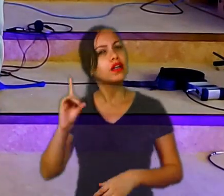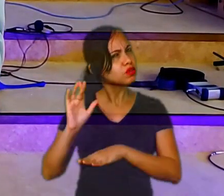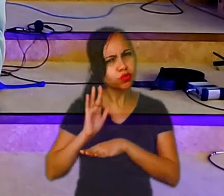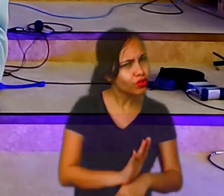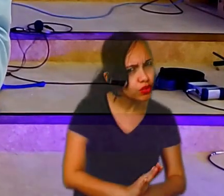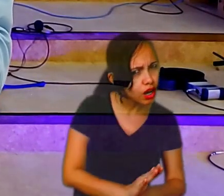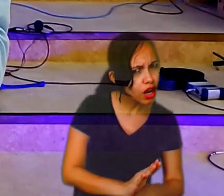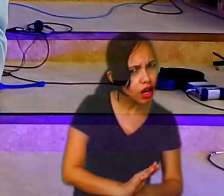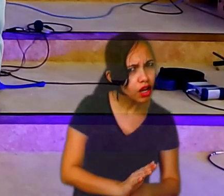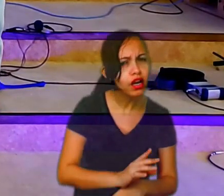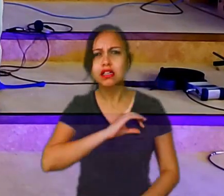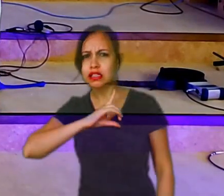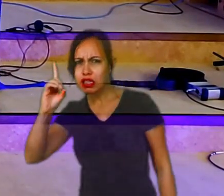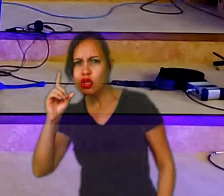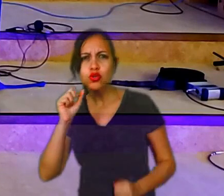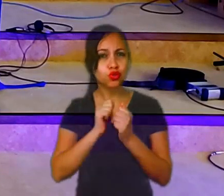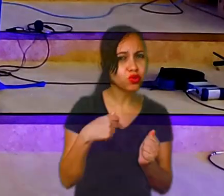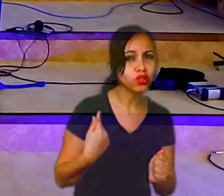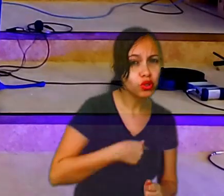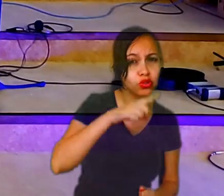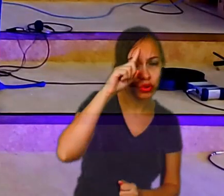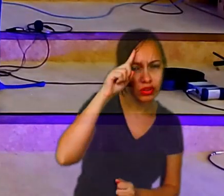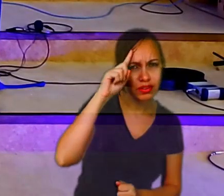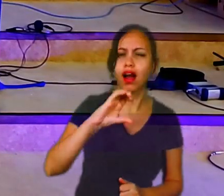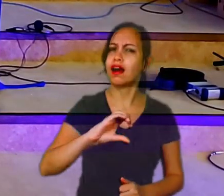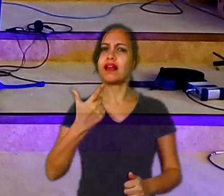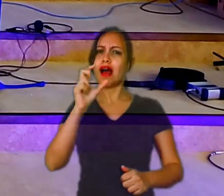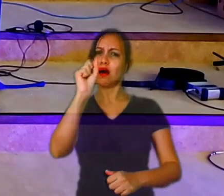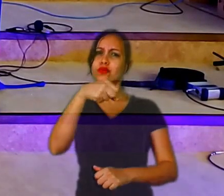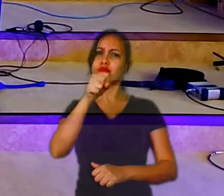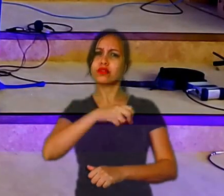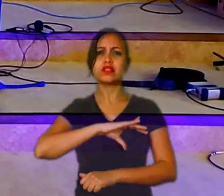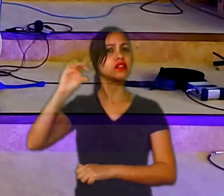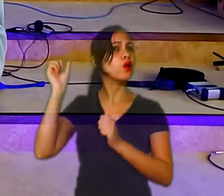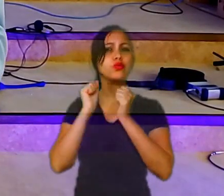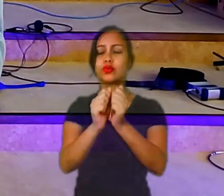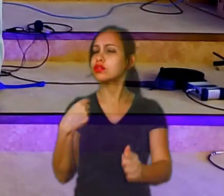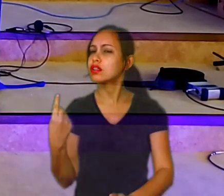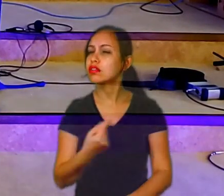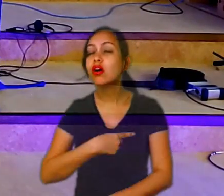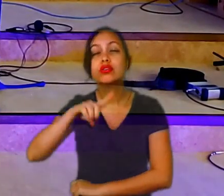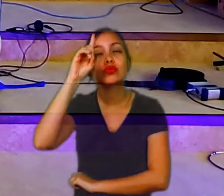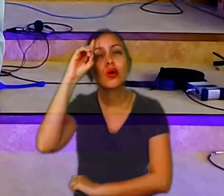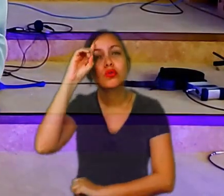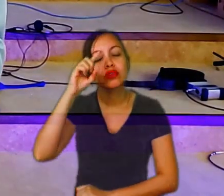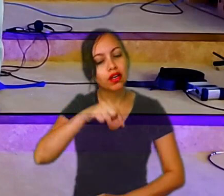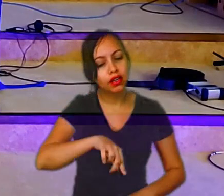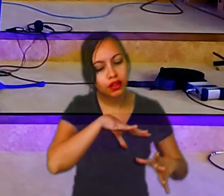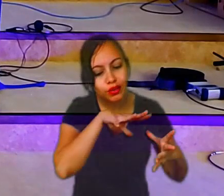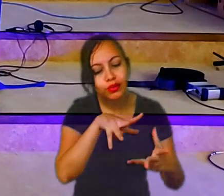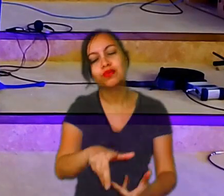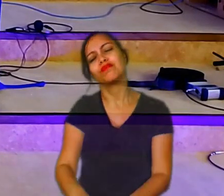ajudará, Ele não estará conosco todos os dias durante a nossa trajetória aqui no mundo, aqui nessa terra.